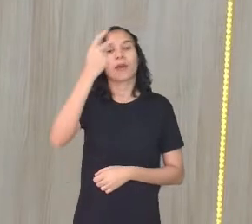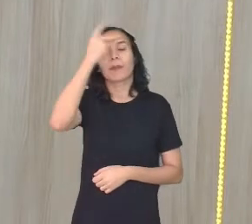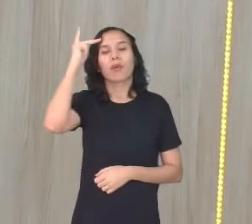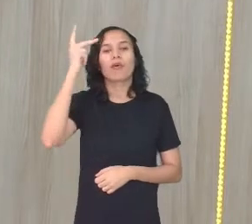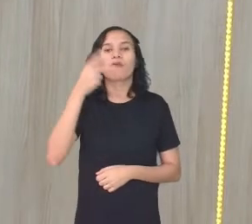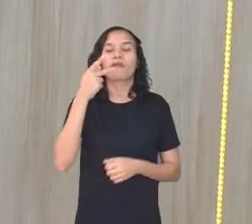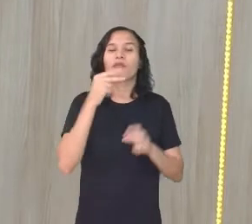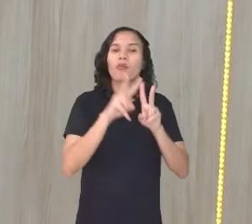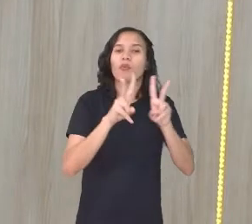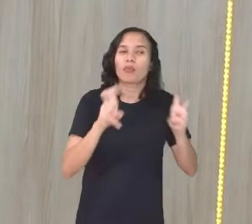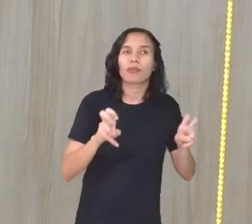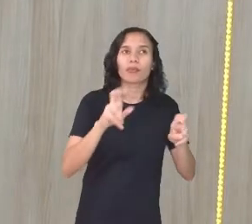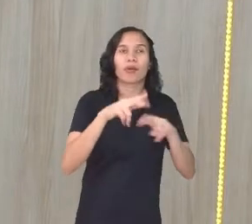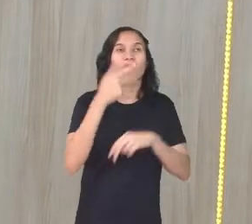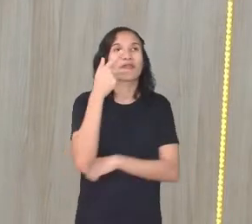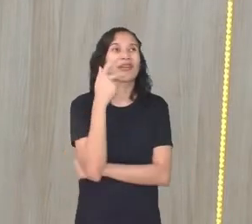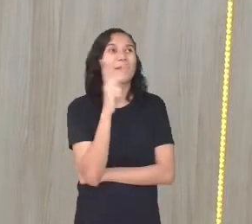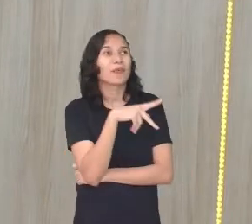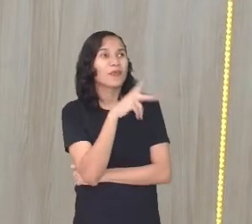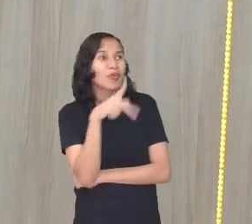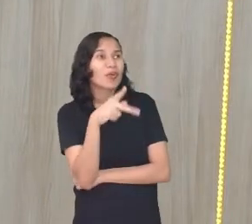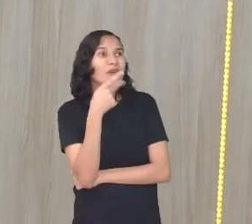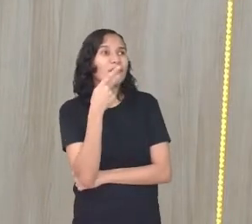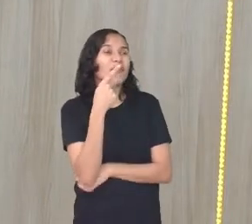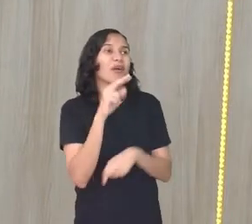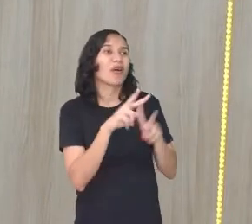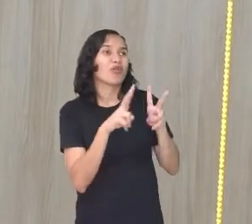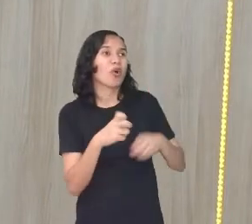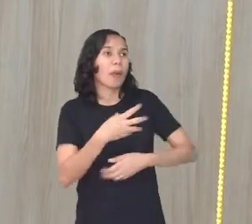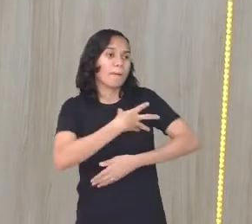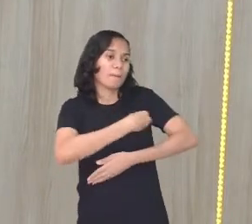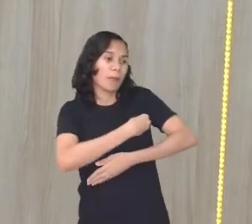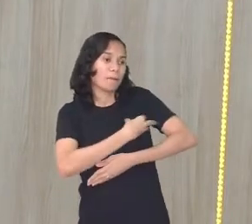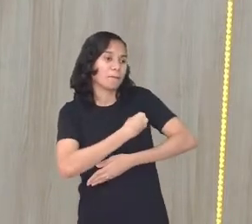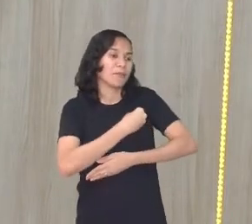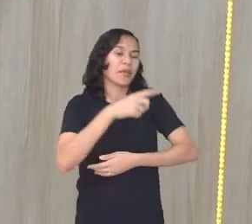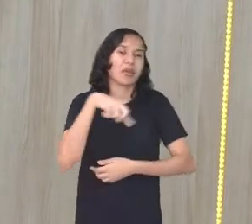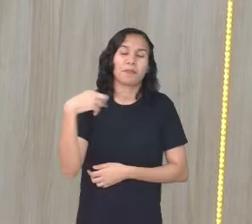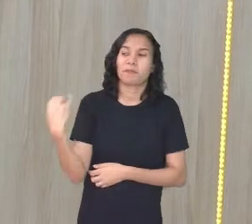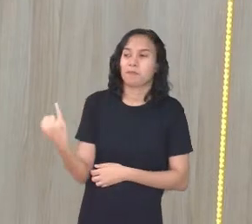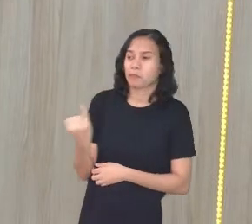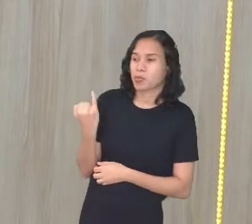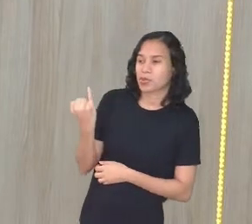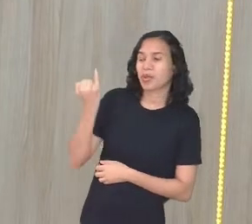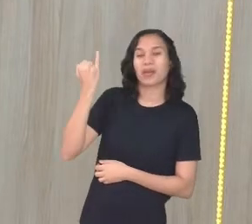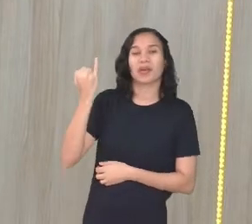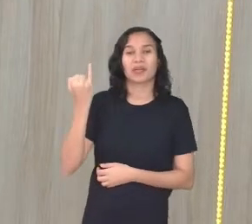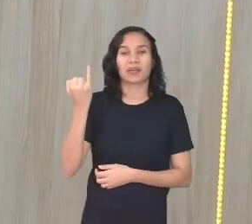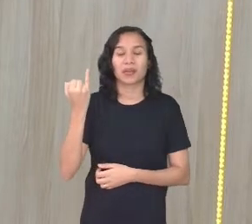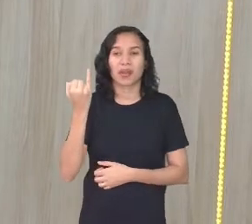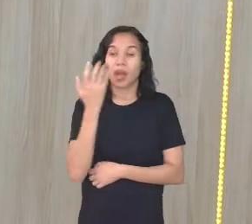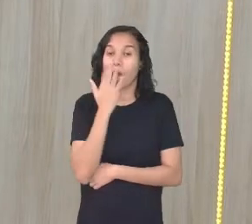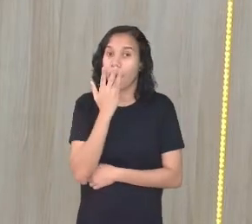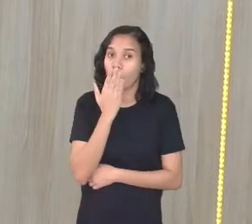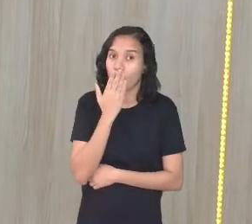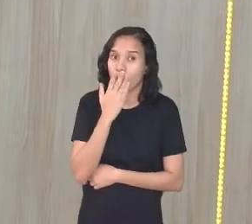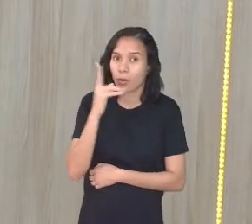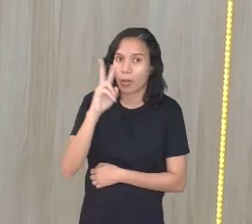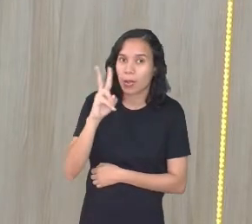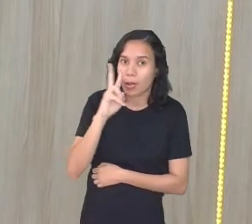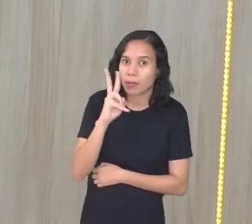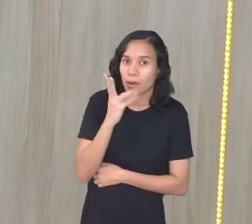porque a professora falar de amamentação, né, importante, a cor, lembram que a gente